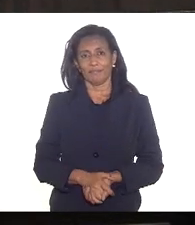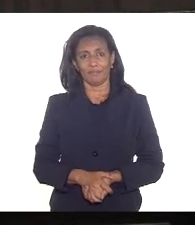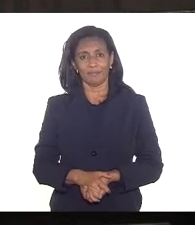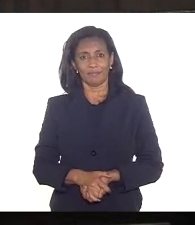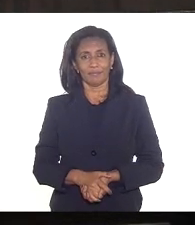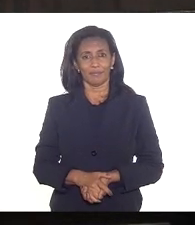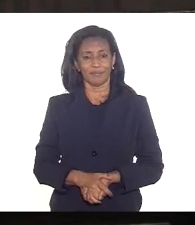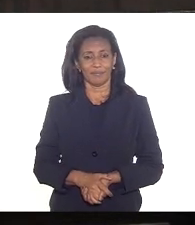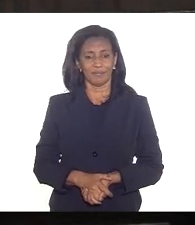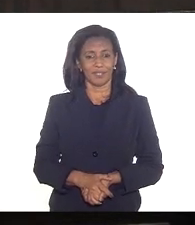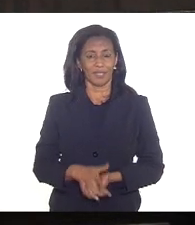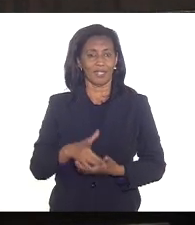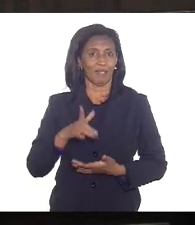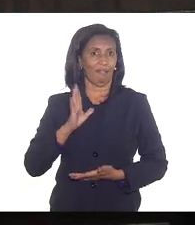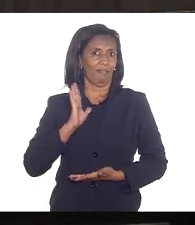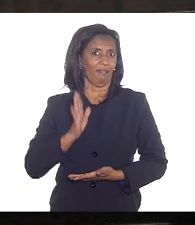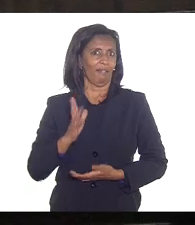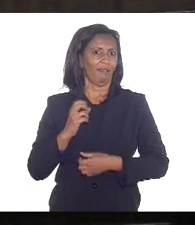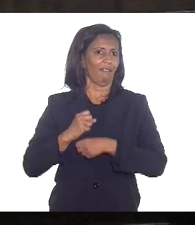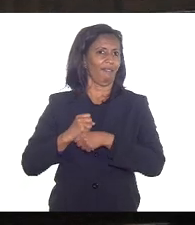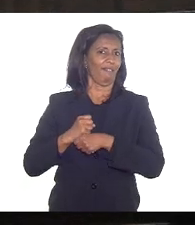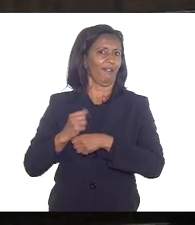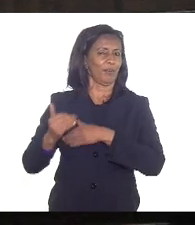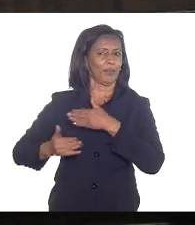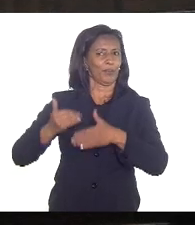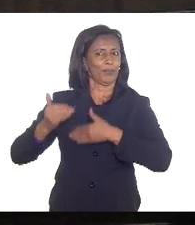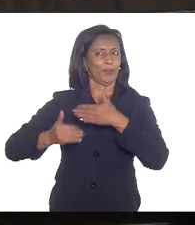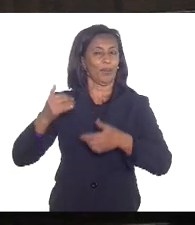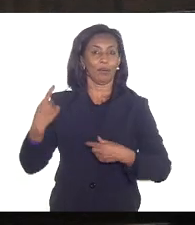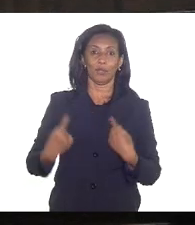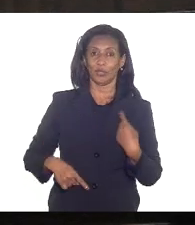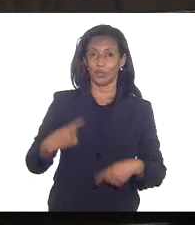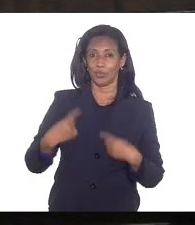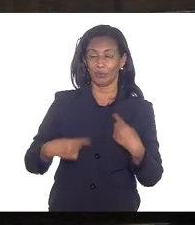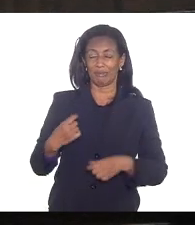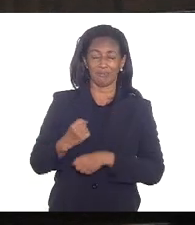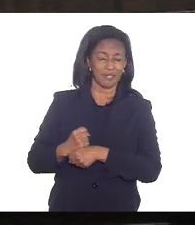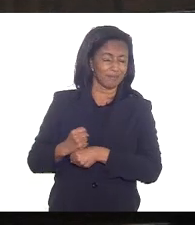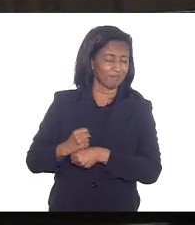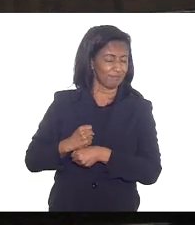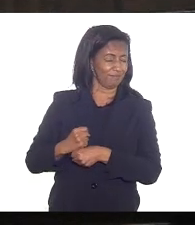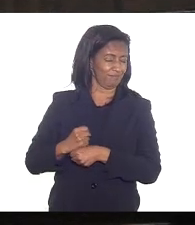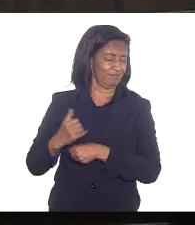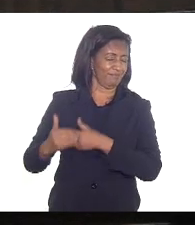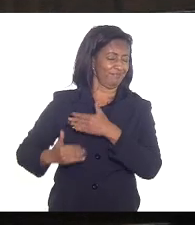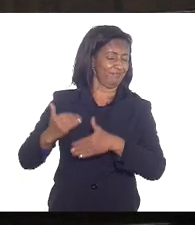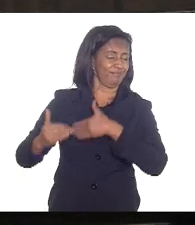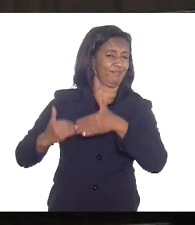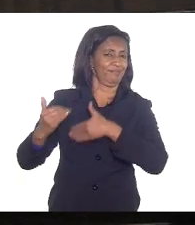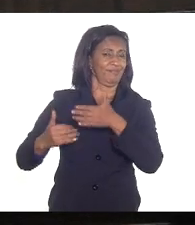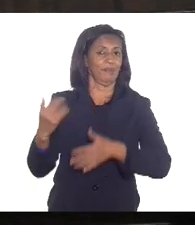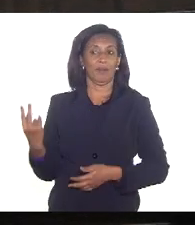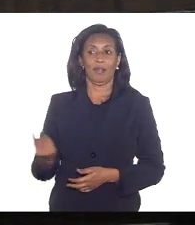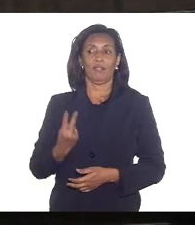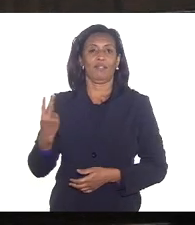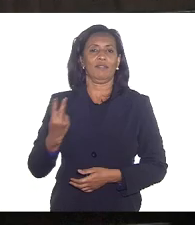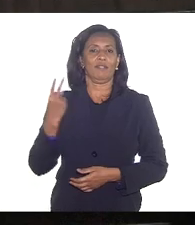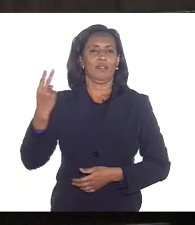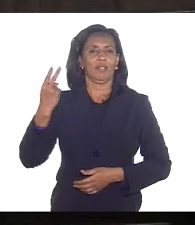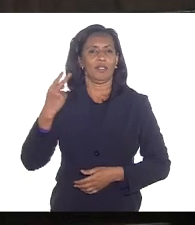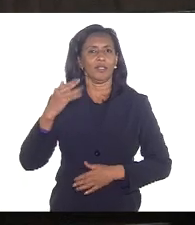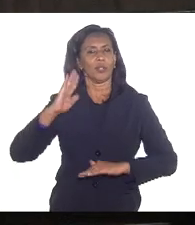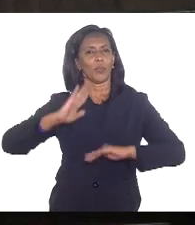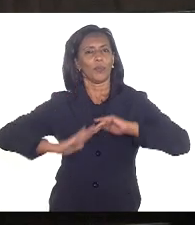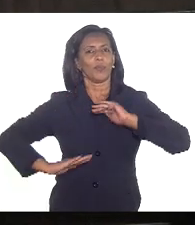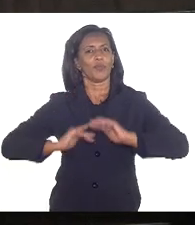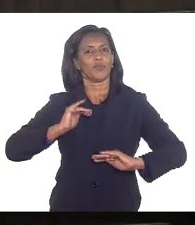tem décadas dentro dessa casa uma discussão de décadas que eu na valorização dos